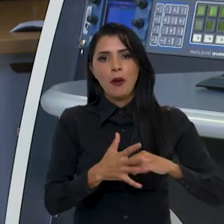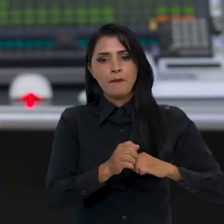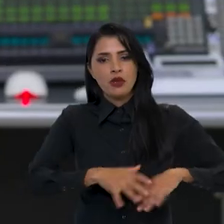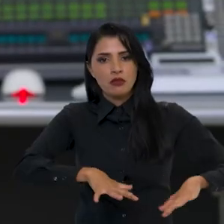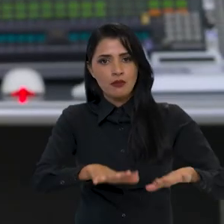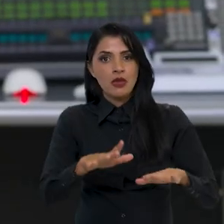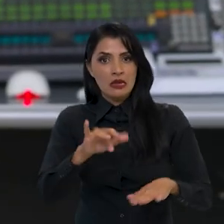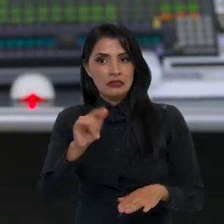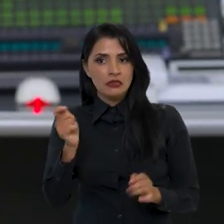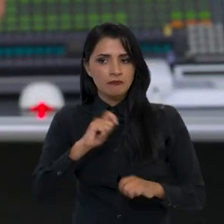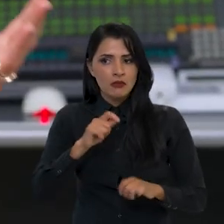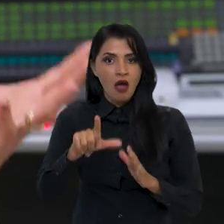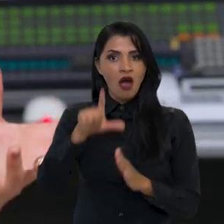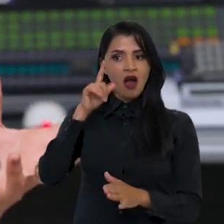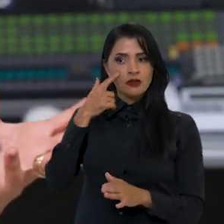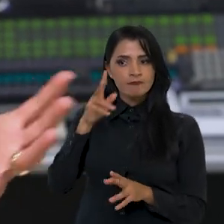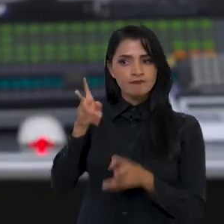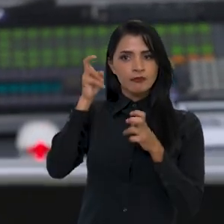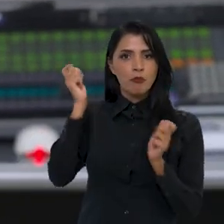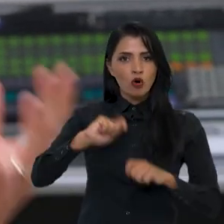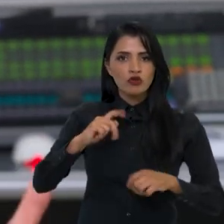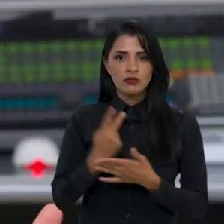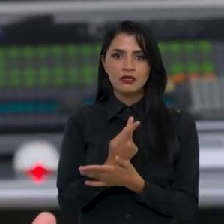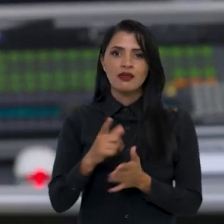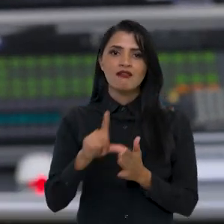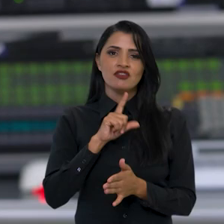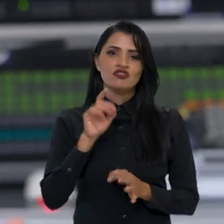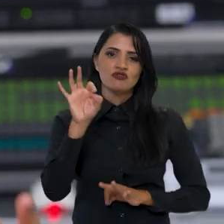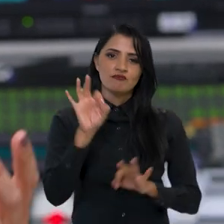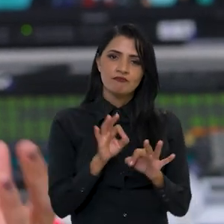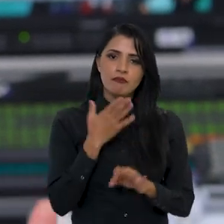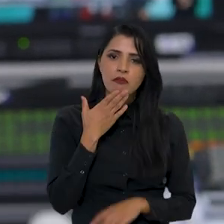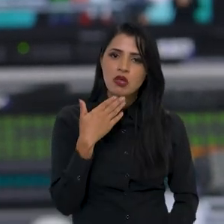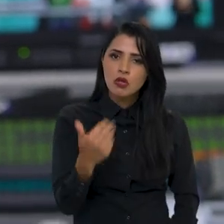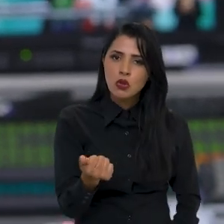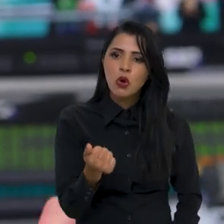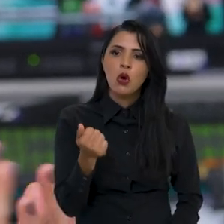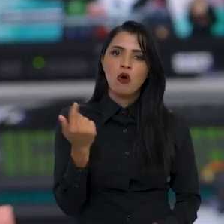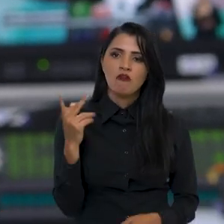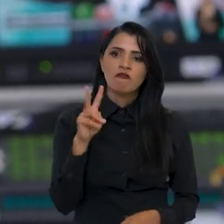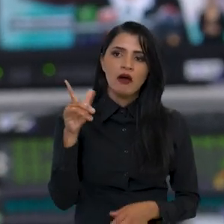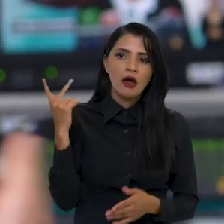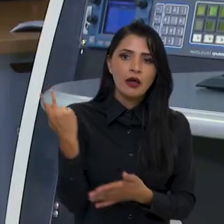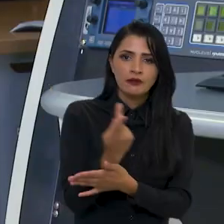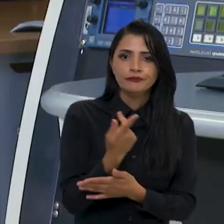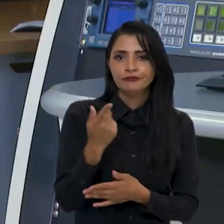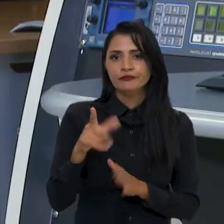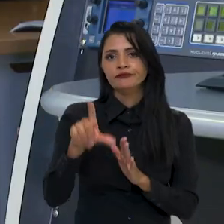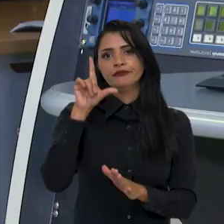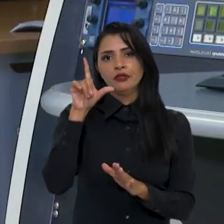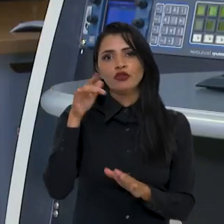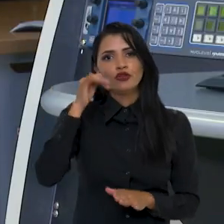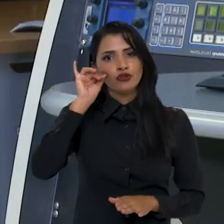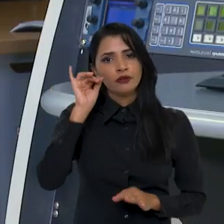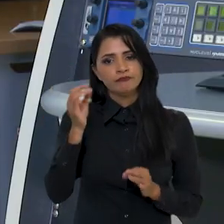caso da pandemia, porque se a gente puder prever, a gente pode se preparar melhor, se programar e prevenir